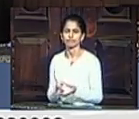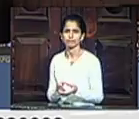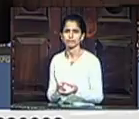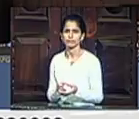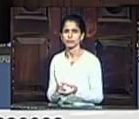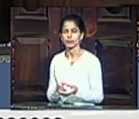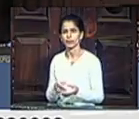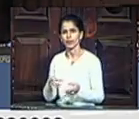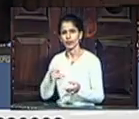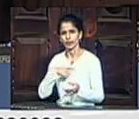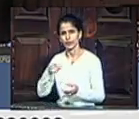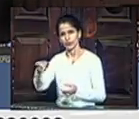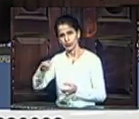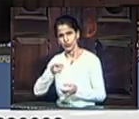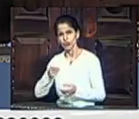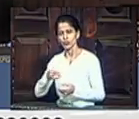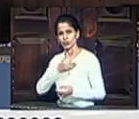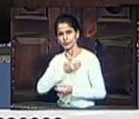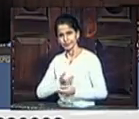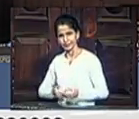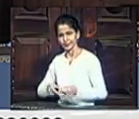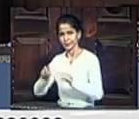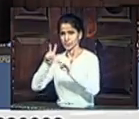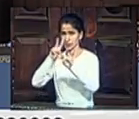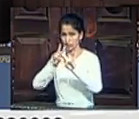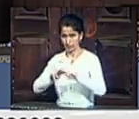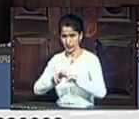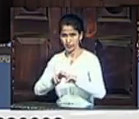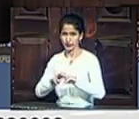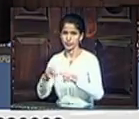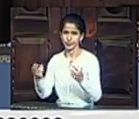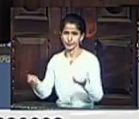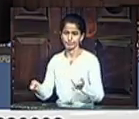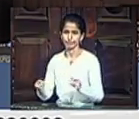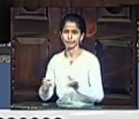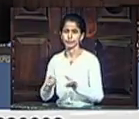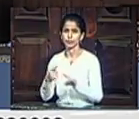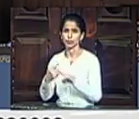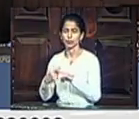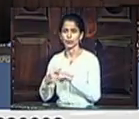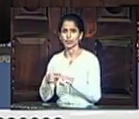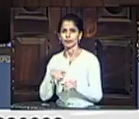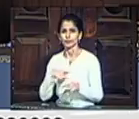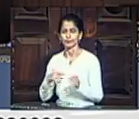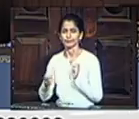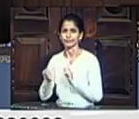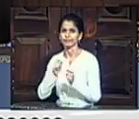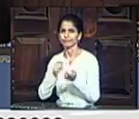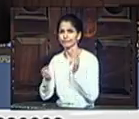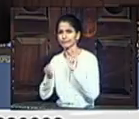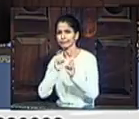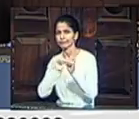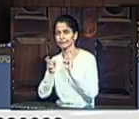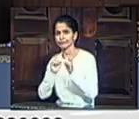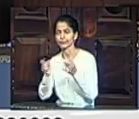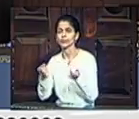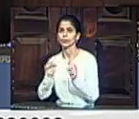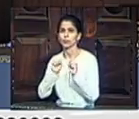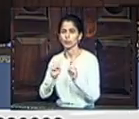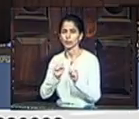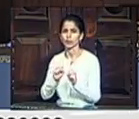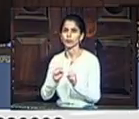um ex-governador preso tratando de negociações que envolvem, inclusive, uma